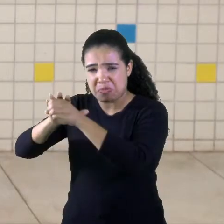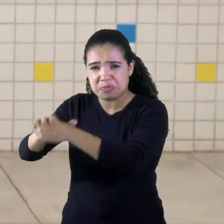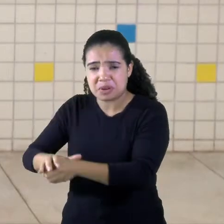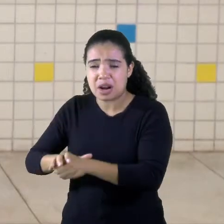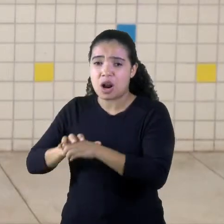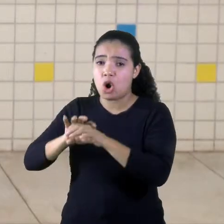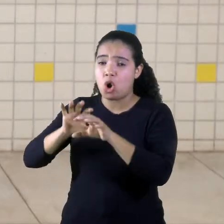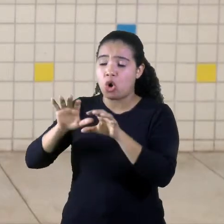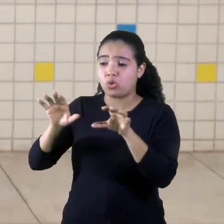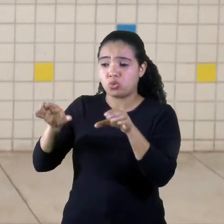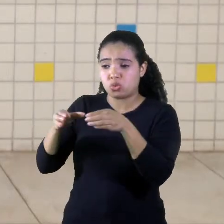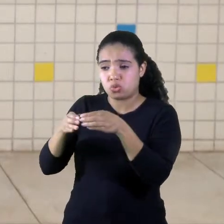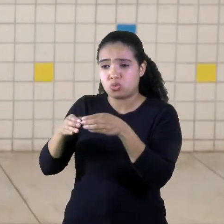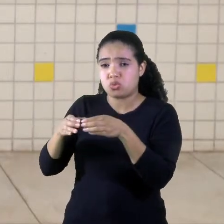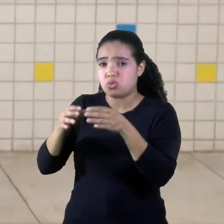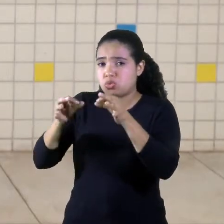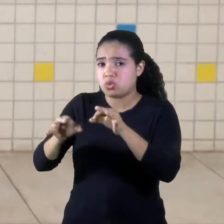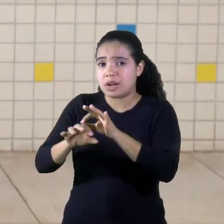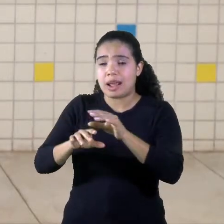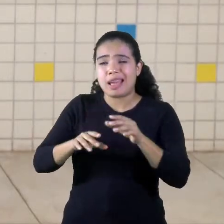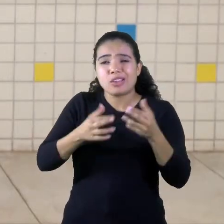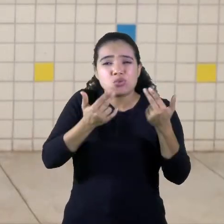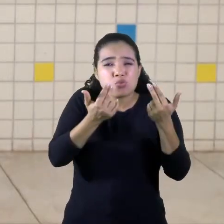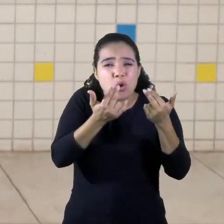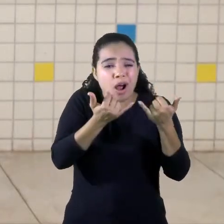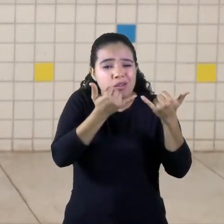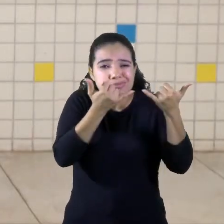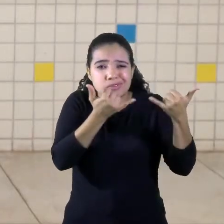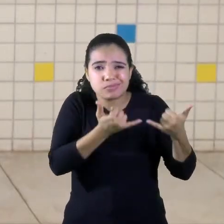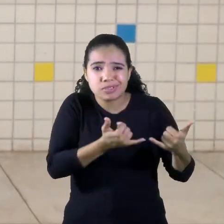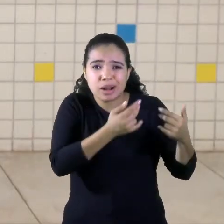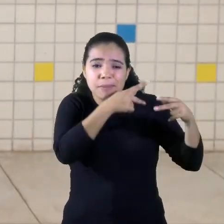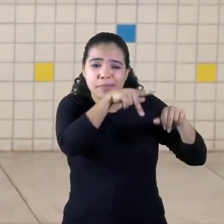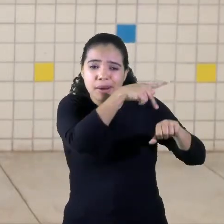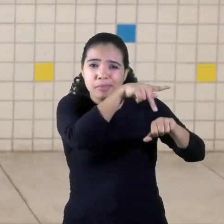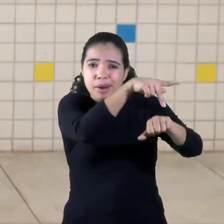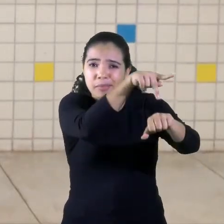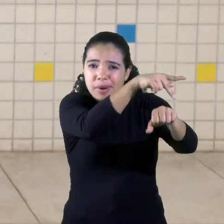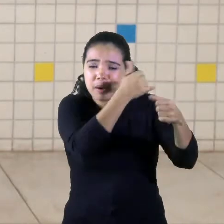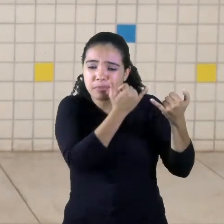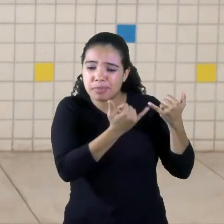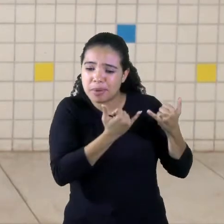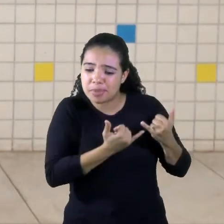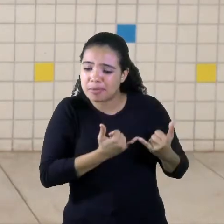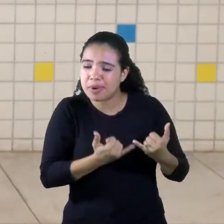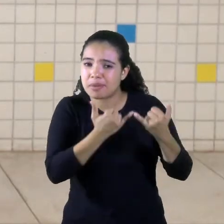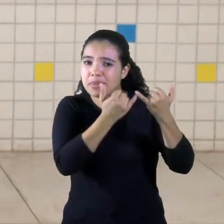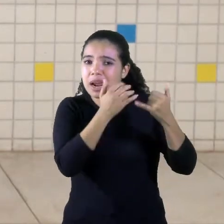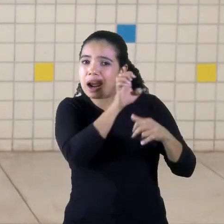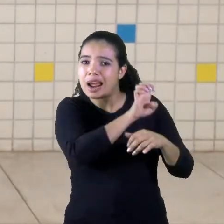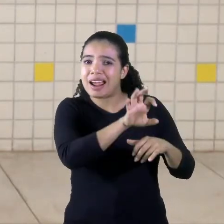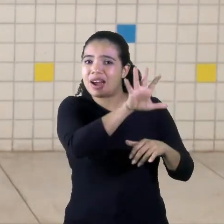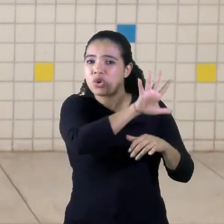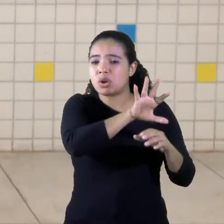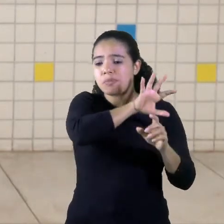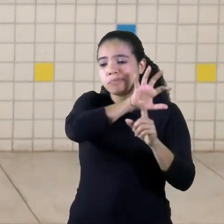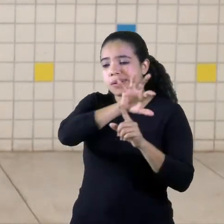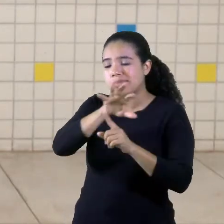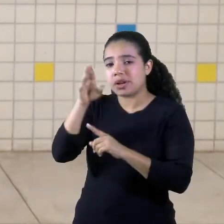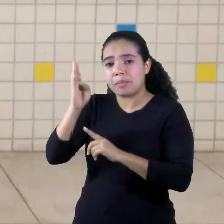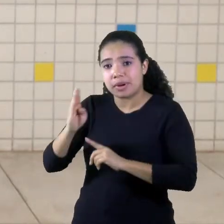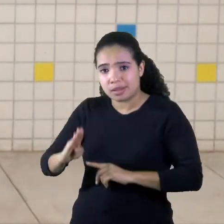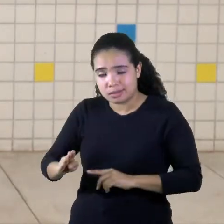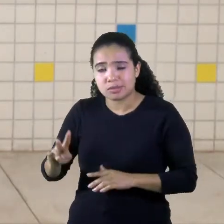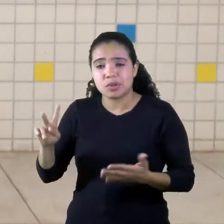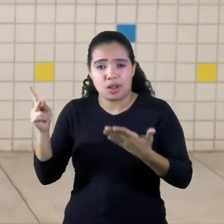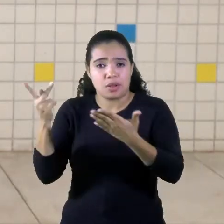seja, seguindo a mesma linha de pensamento dos regimes totalitários lá da Europa. Aqui no Brasil nós também tivemos um governo